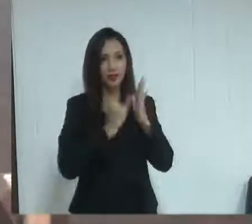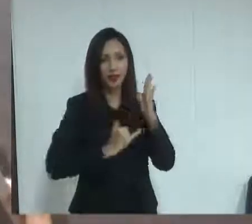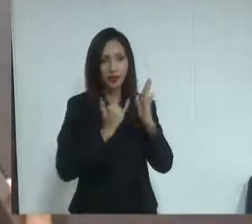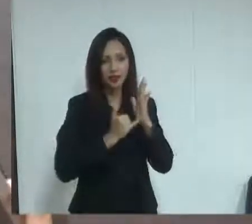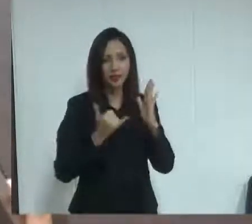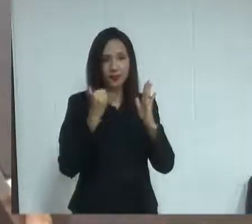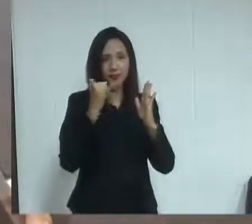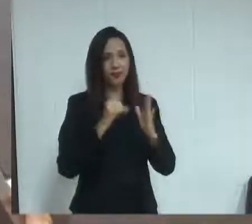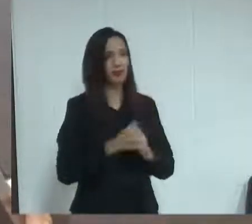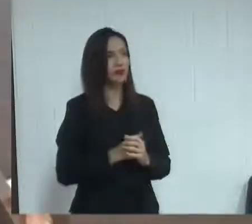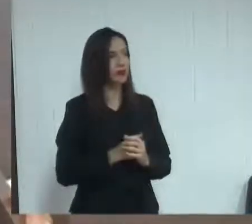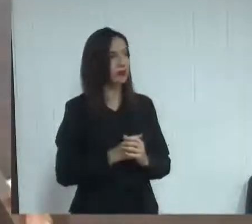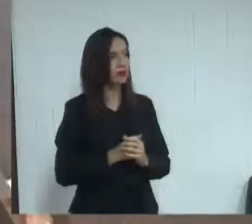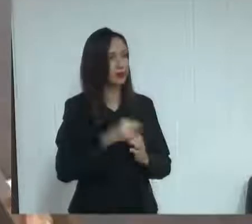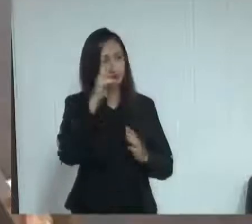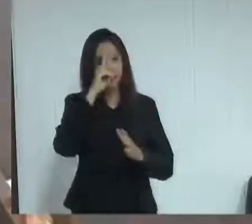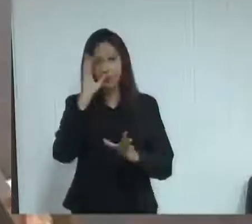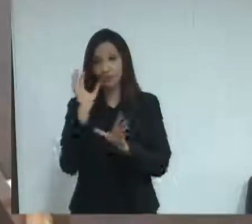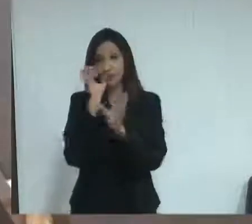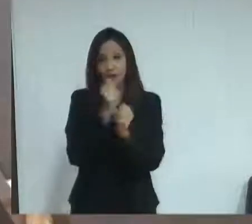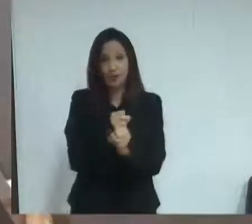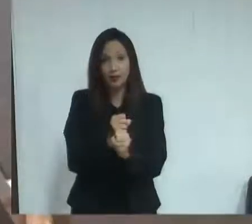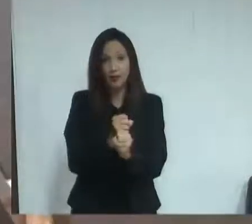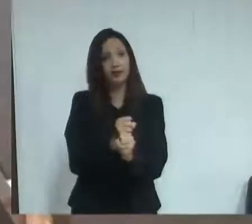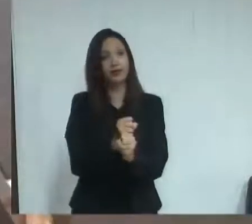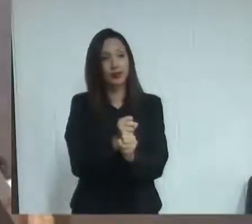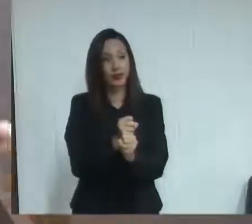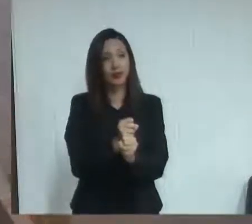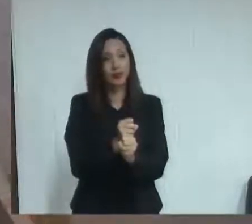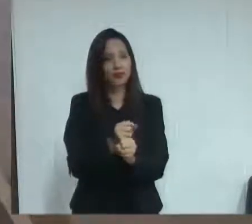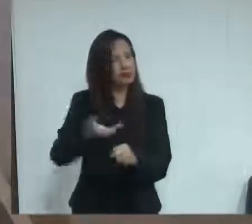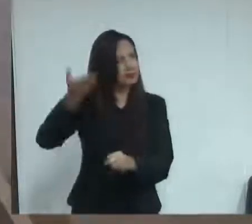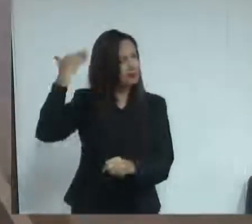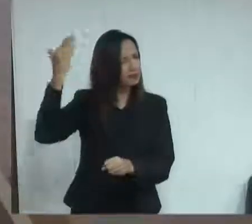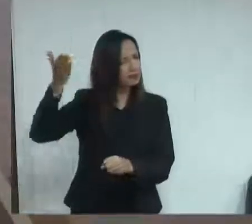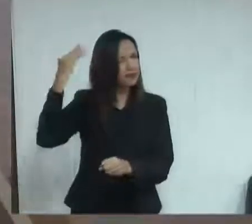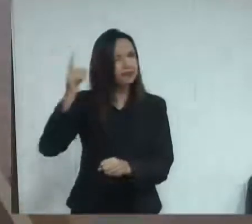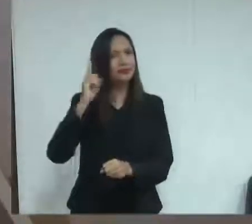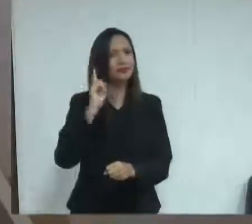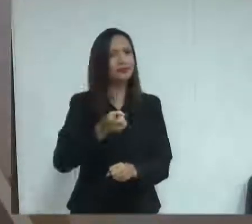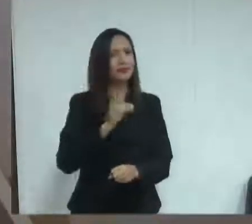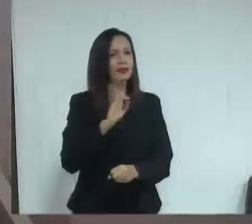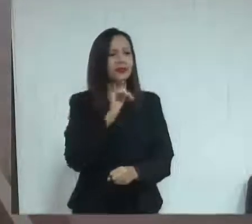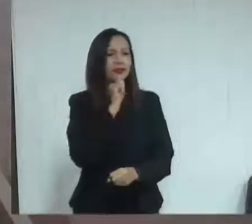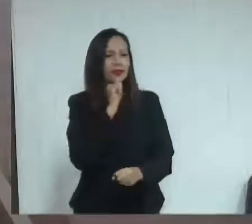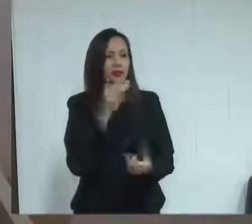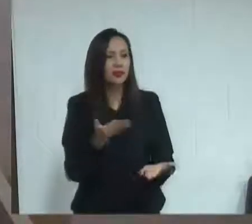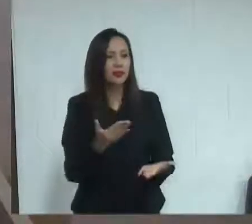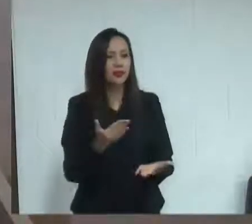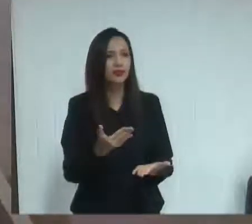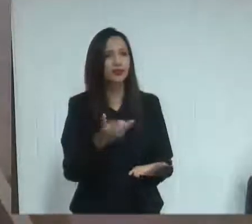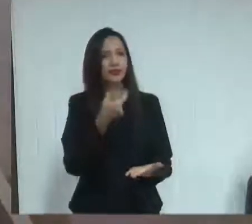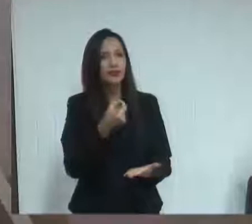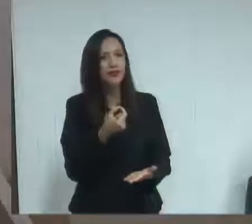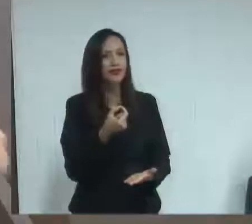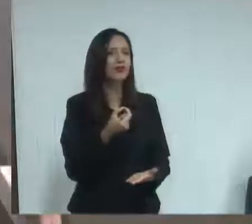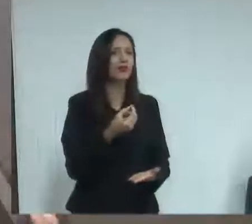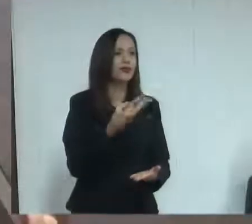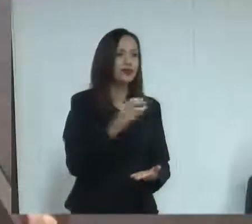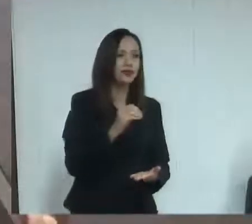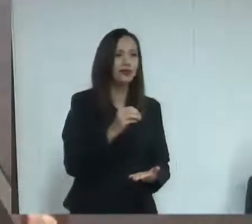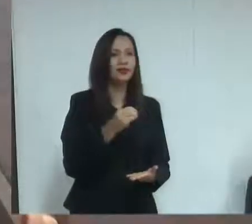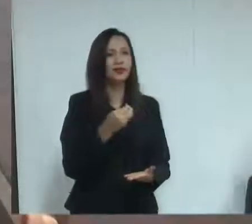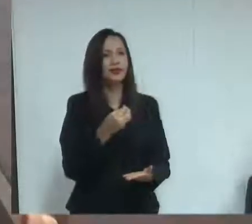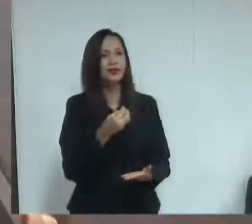esse imposto. E o histórico? Ele surgiu porque antigamente era R$1.000 o imposto. Só que com a inflação de 20%, 10% que era